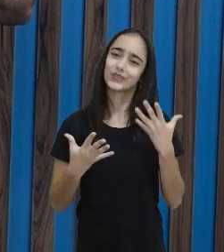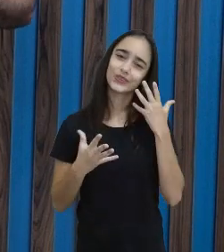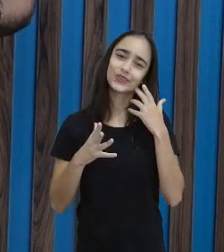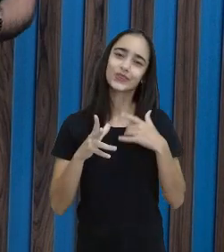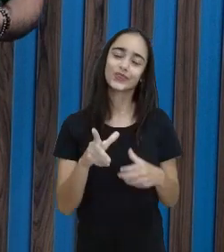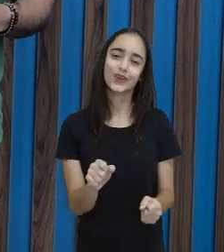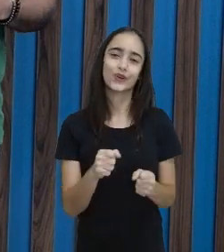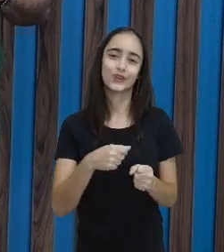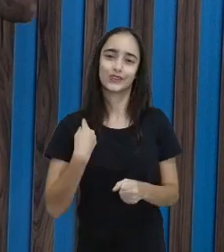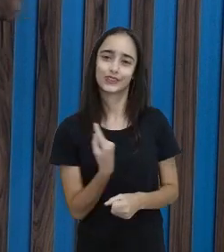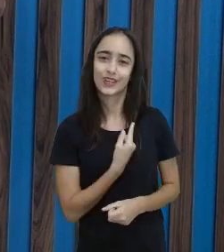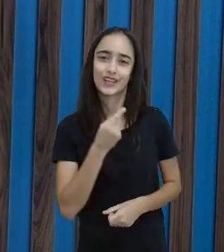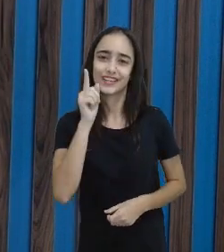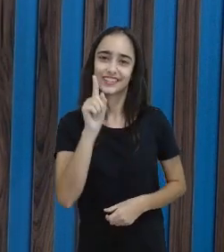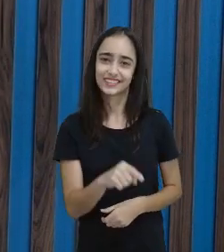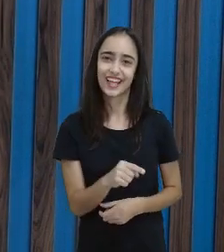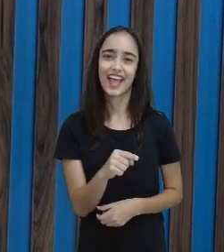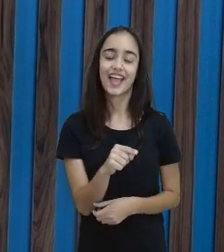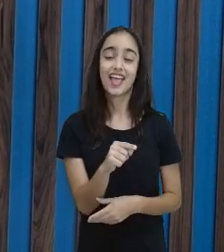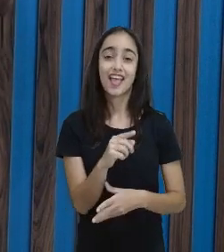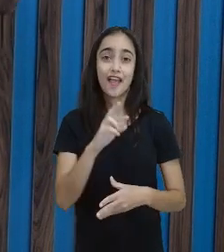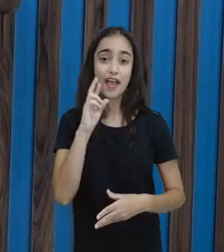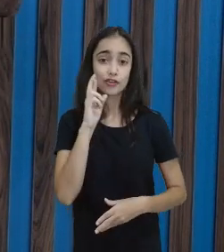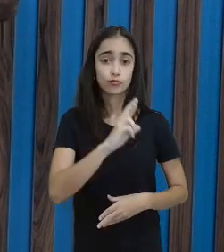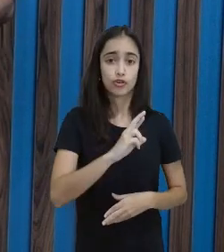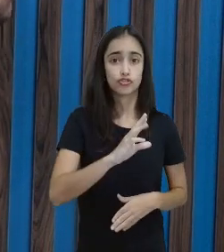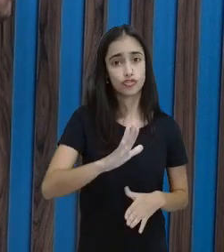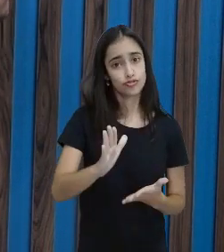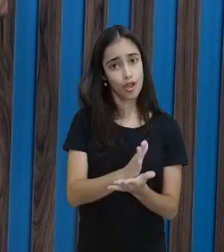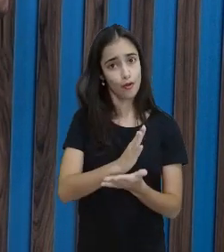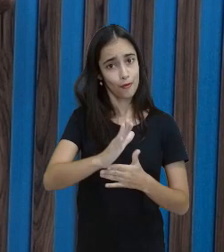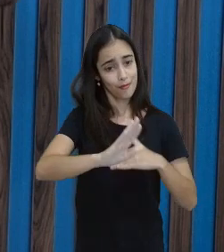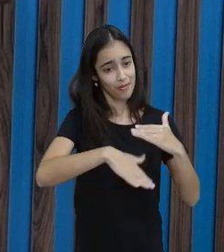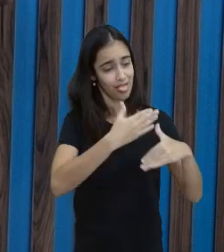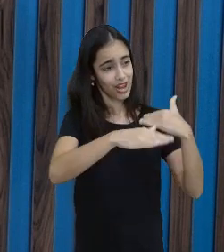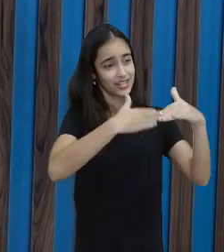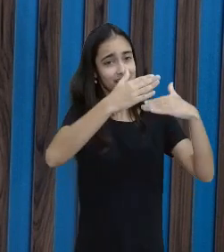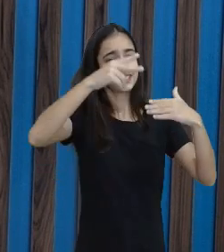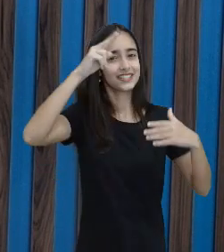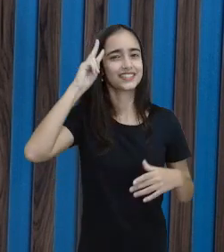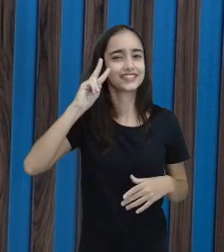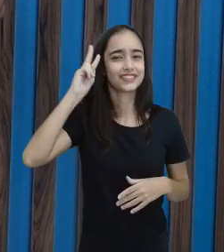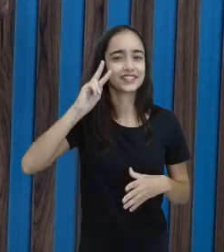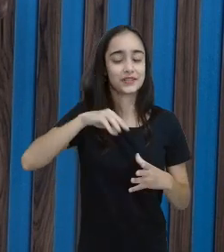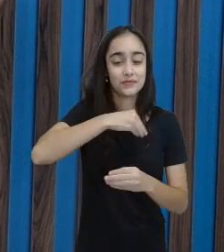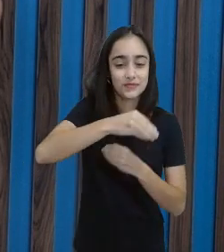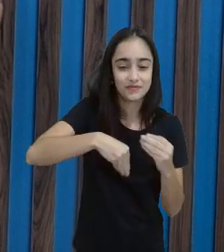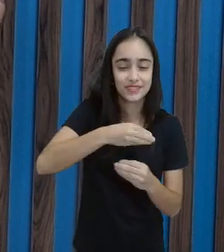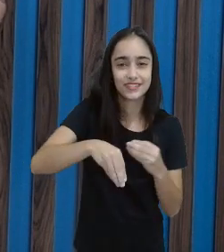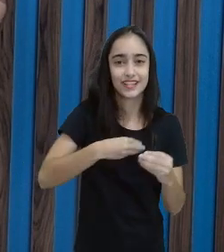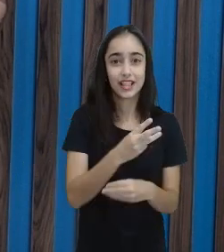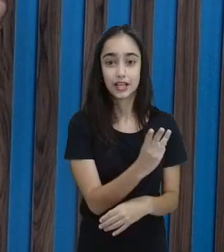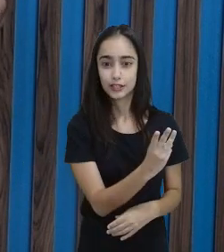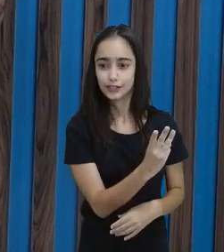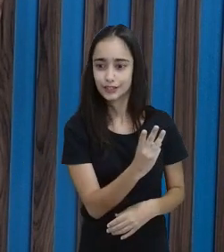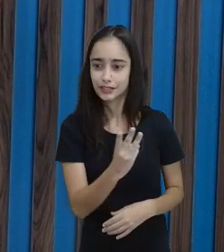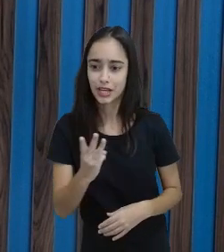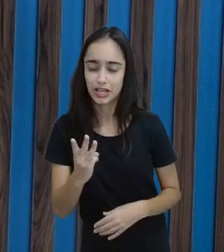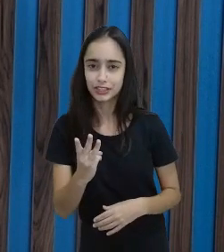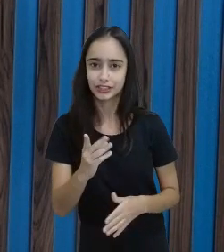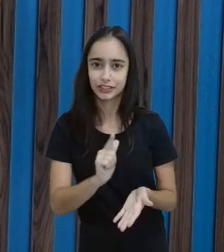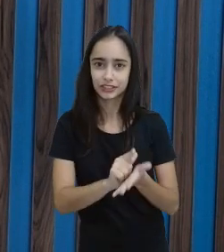e brasileiras, somos resultado de um processo histórico aí de miscigenação de 3 etnias: